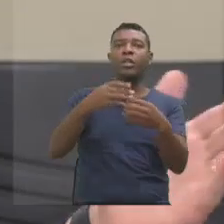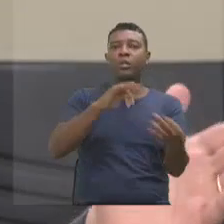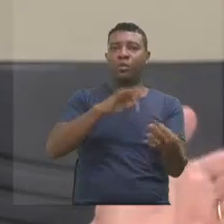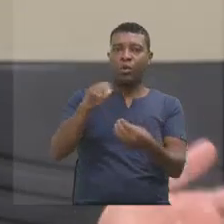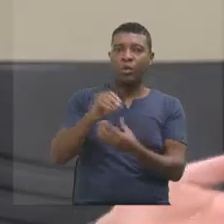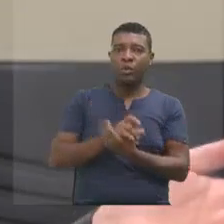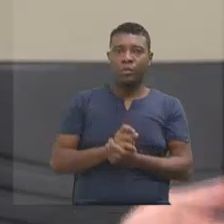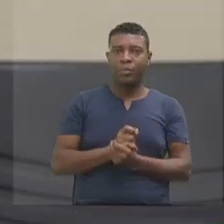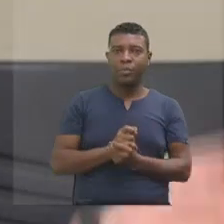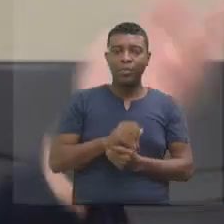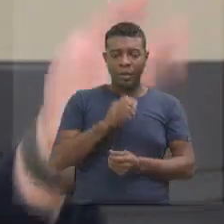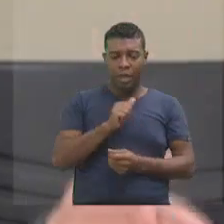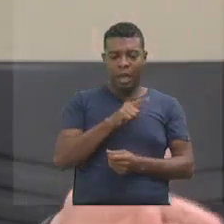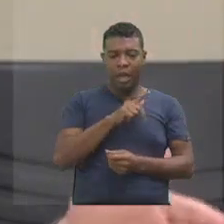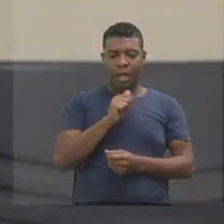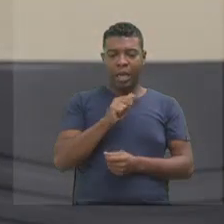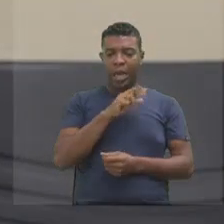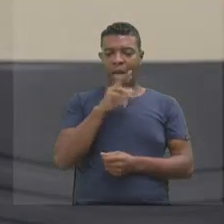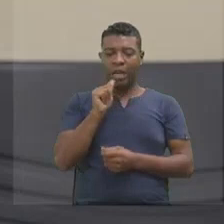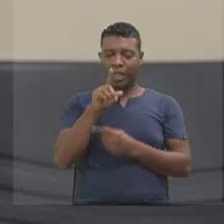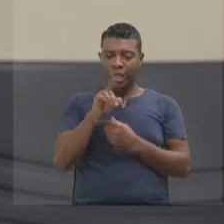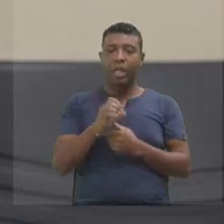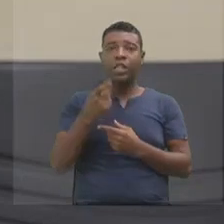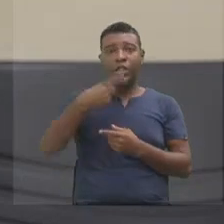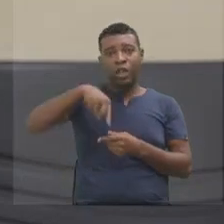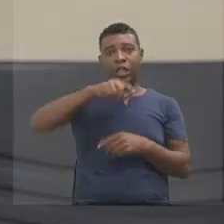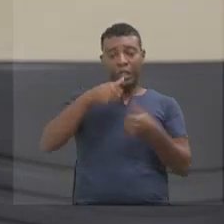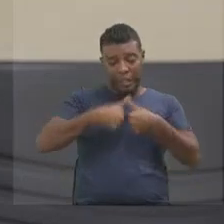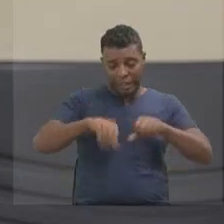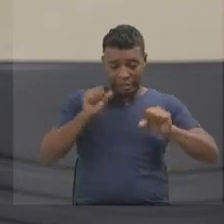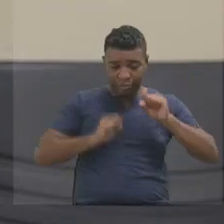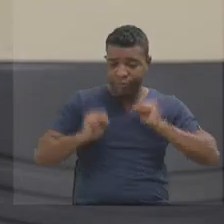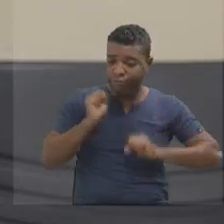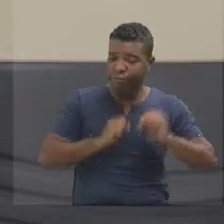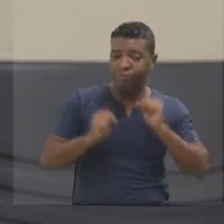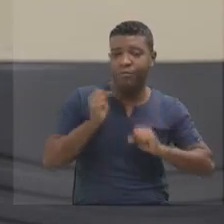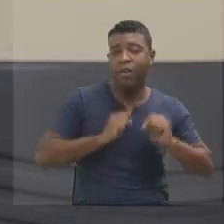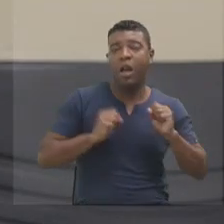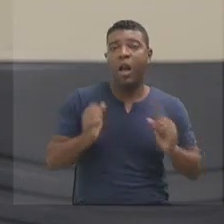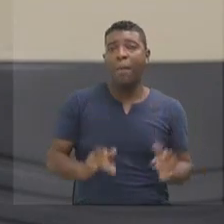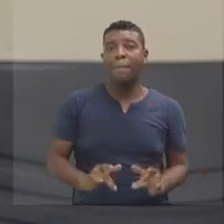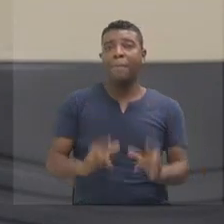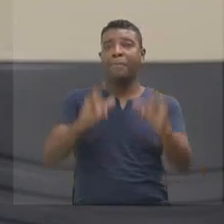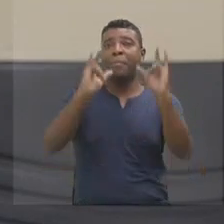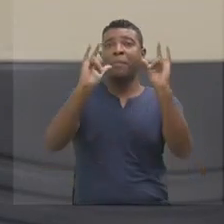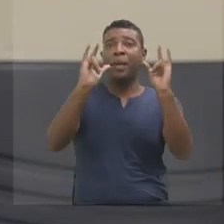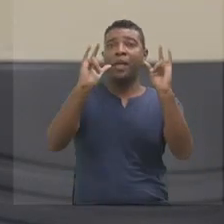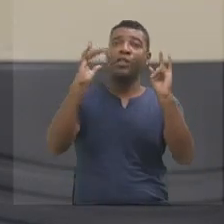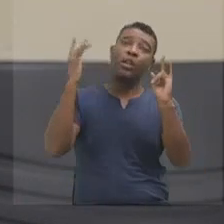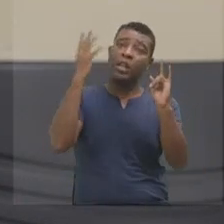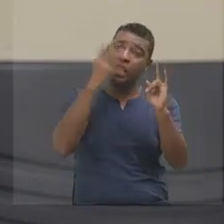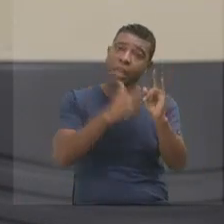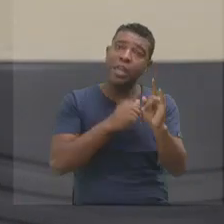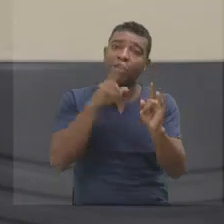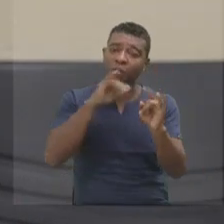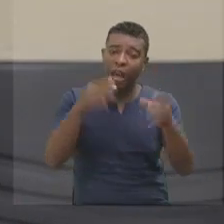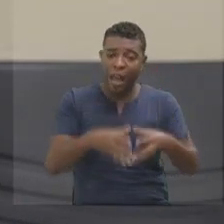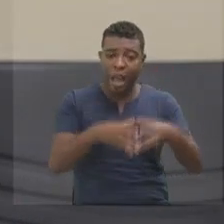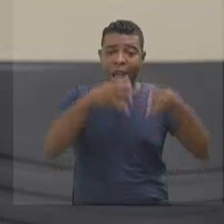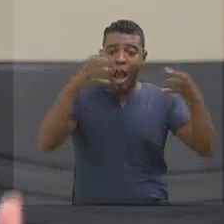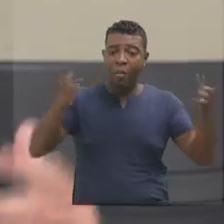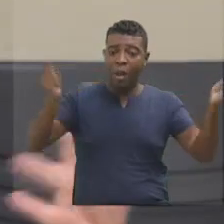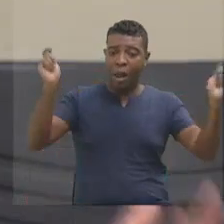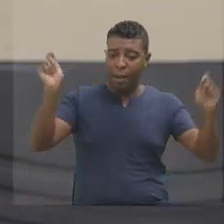agarrard estamos ansiosos com o novo prédio lindo que vai ser construído que vai revocacionar que vai ampliar a